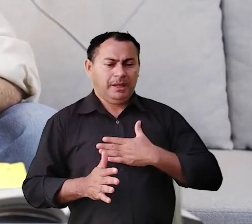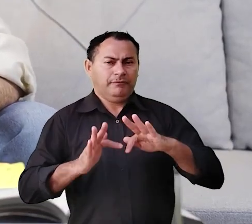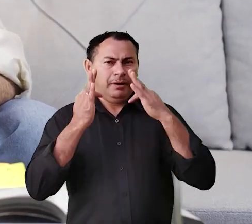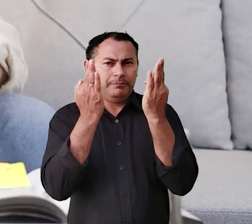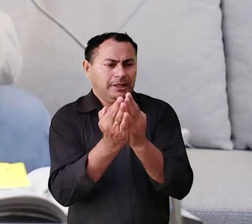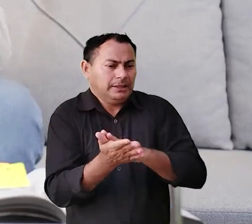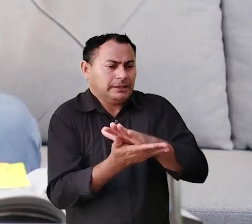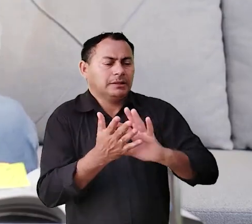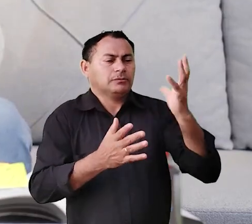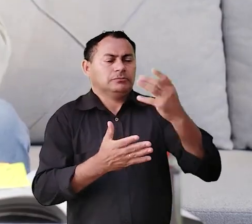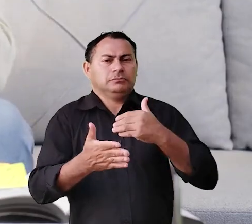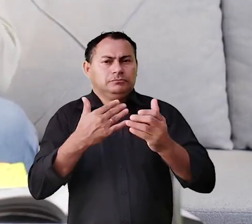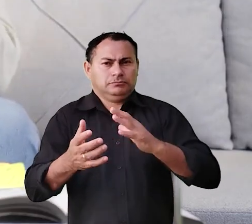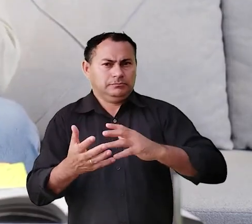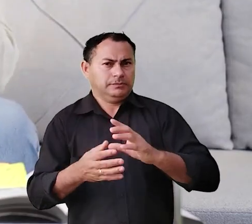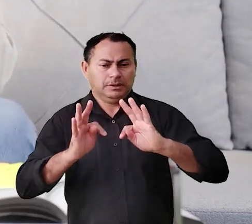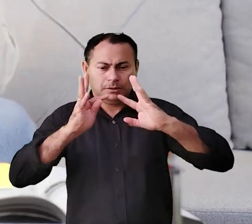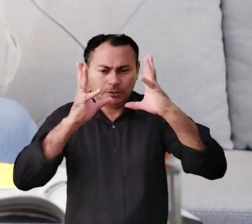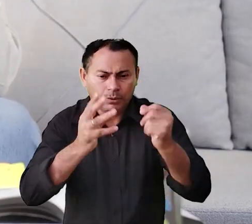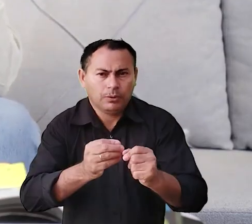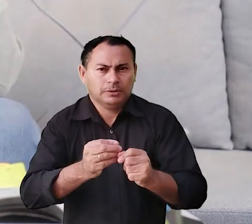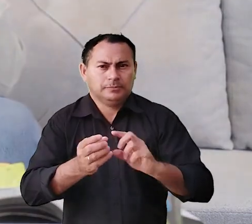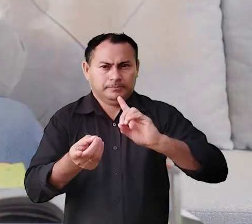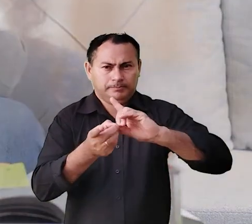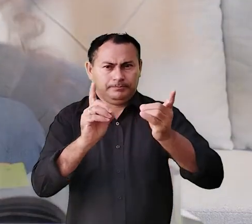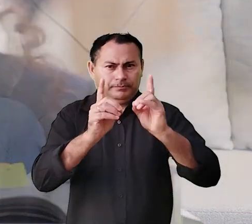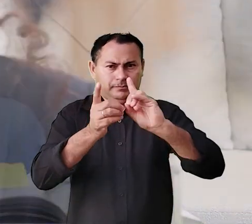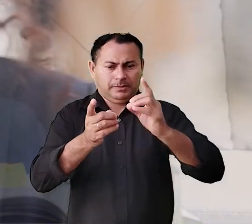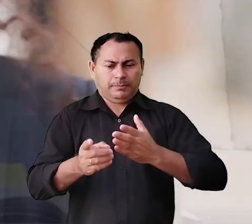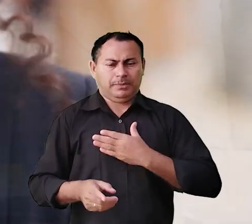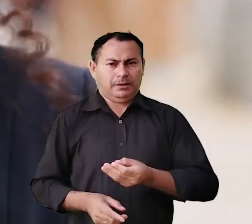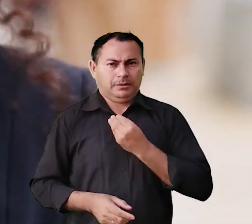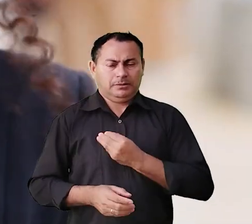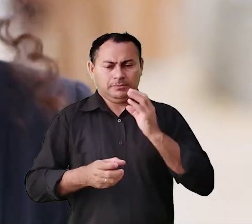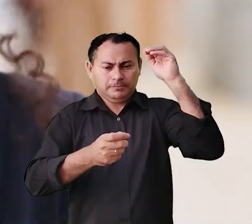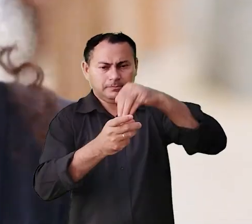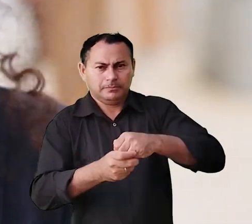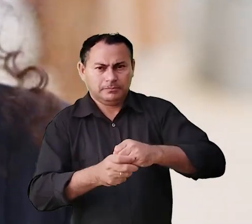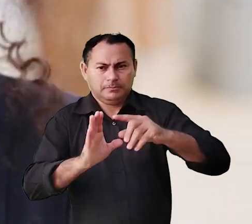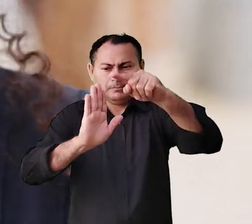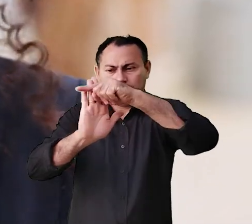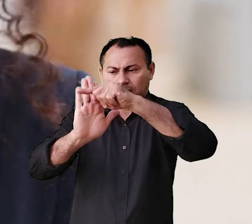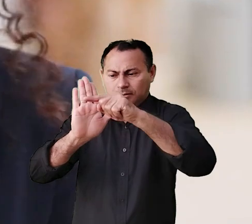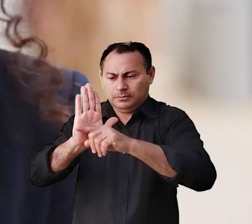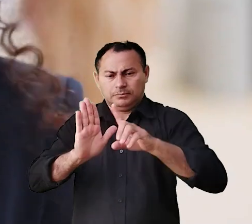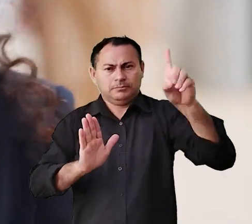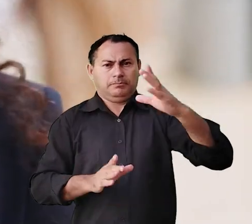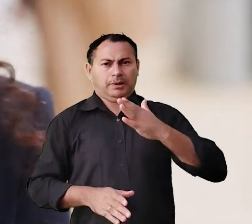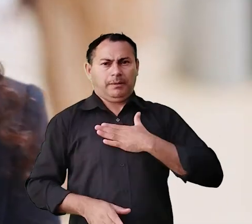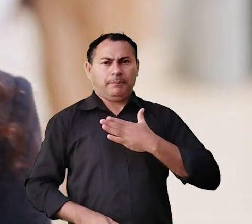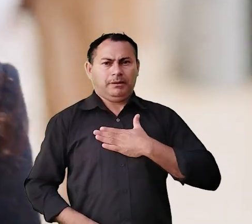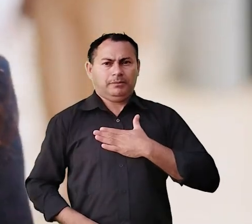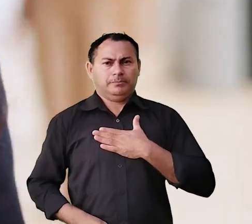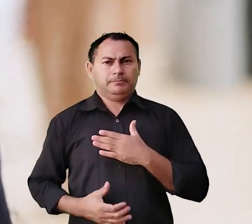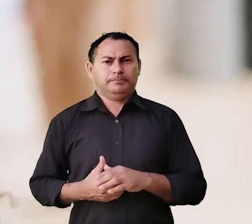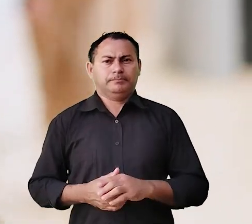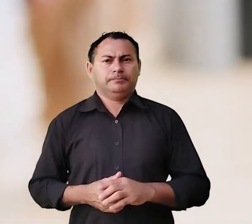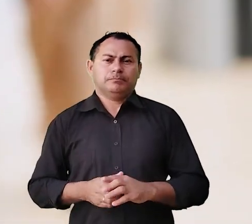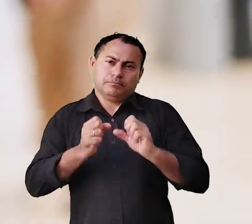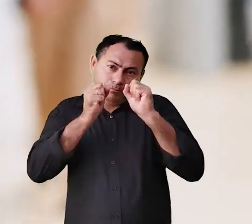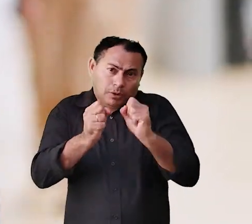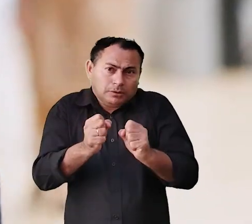lugar nesse mundo, nada aconteceu por acaso. Todas essas dinâmicas da minha vida estavam dentro do plano de Deus para